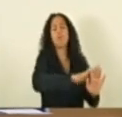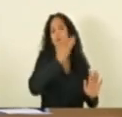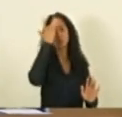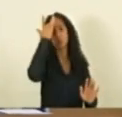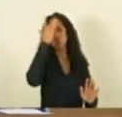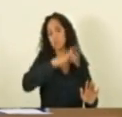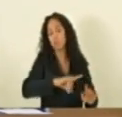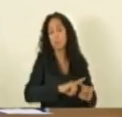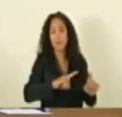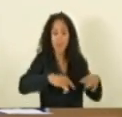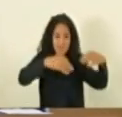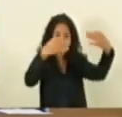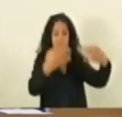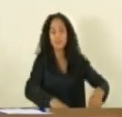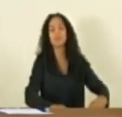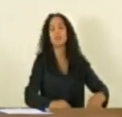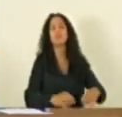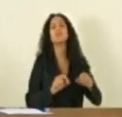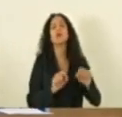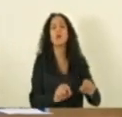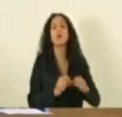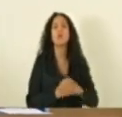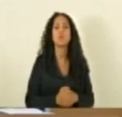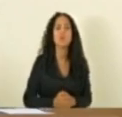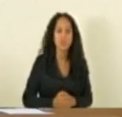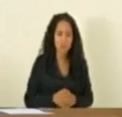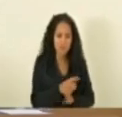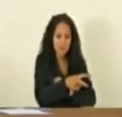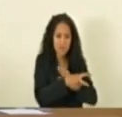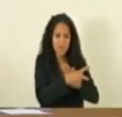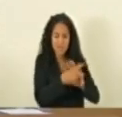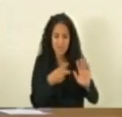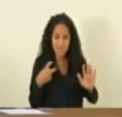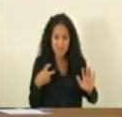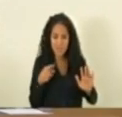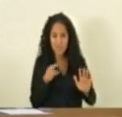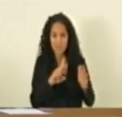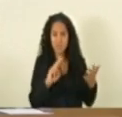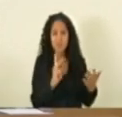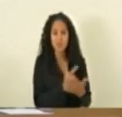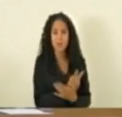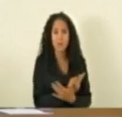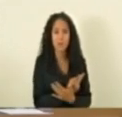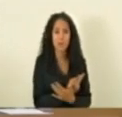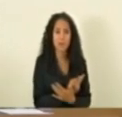Mas uma certeza que eu tenho é que esse crime não foi contra